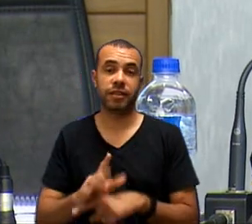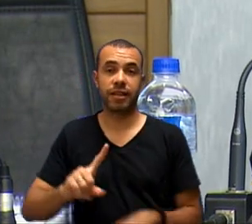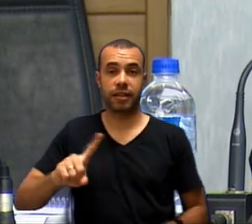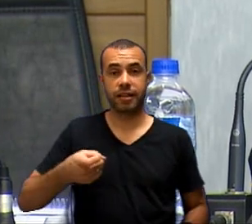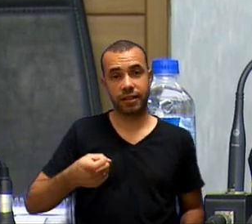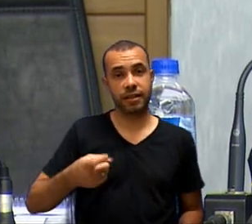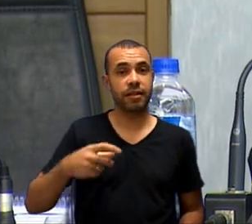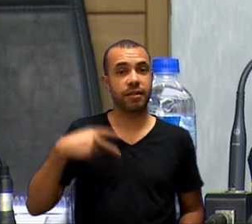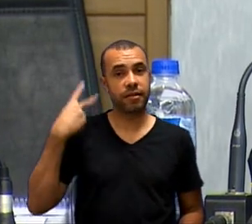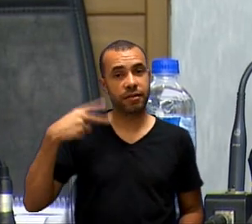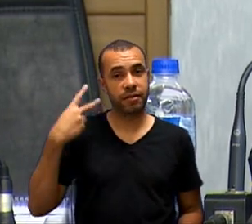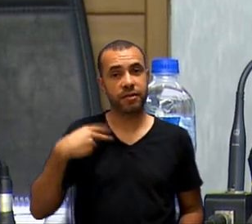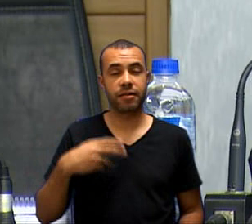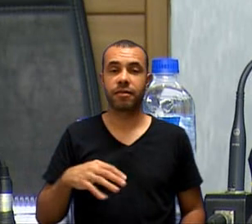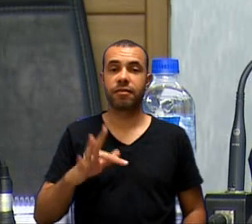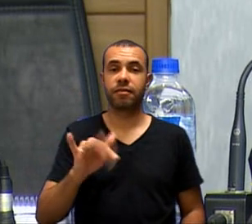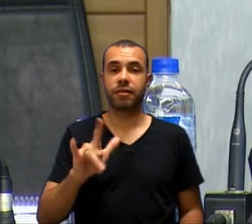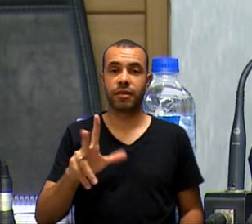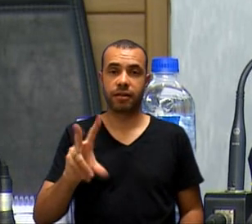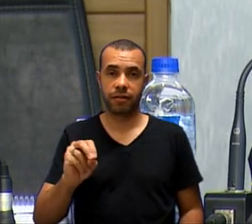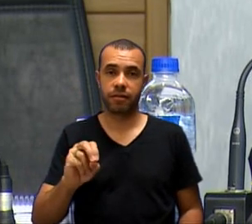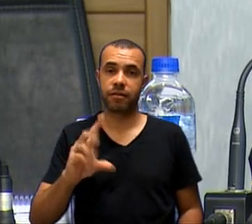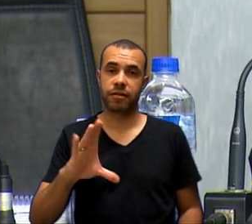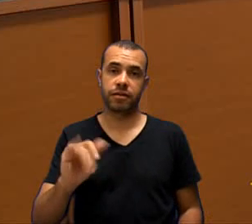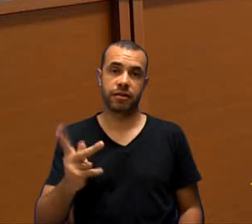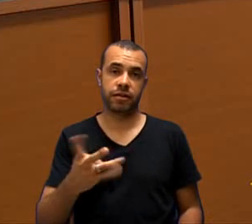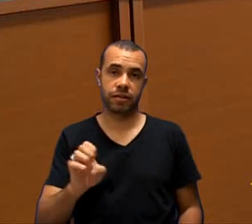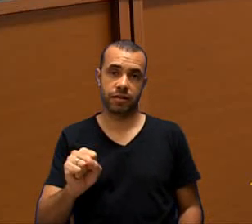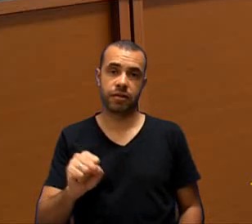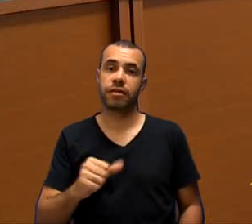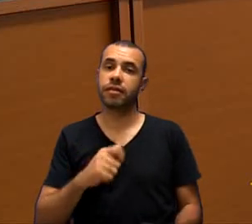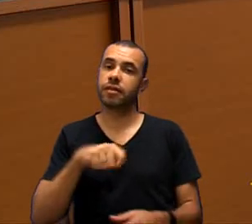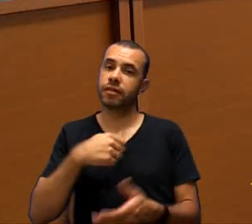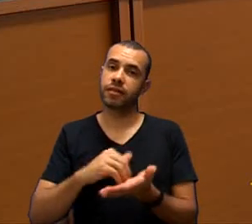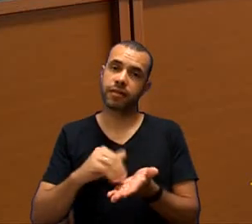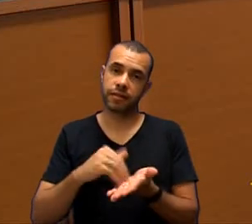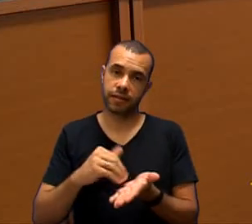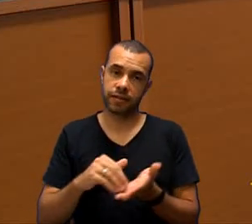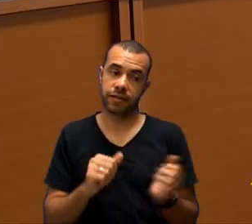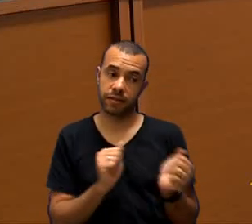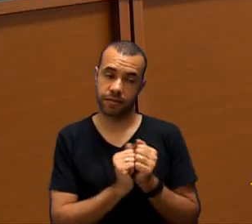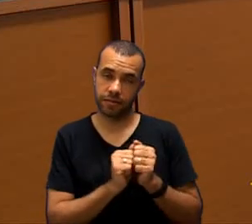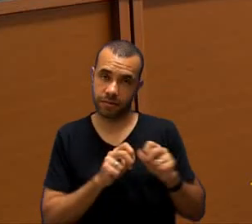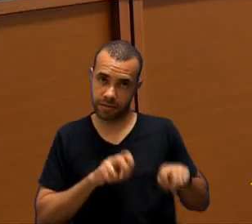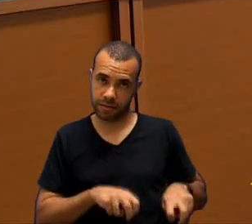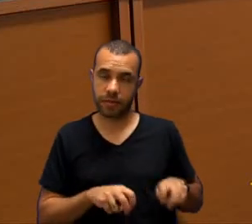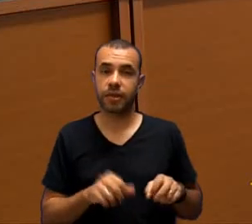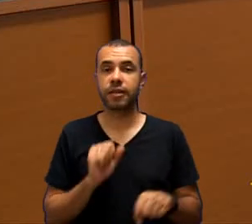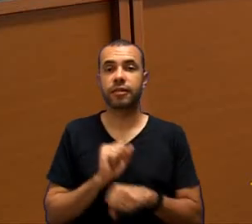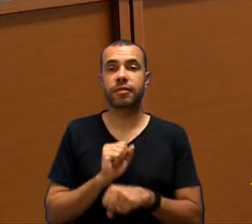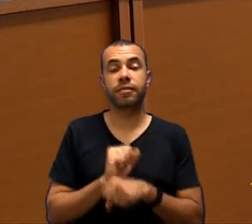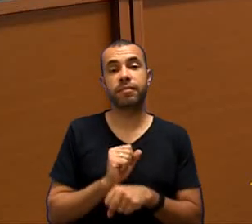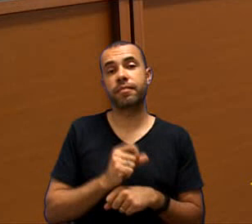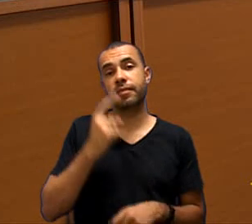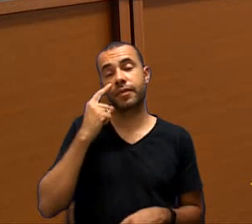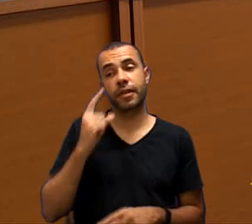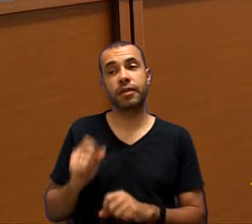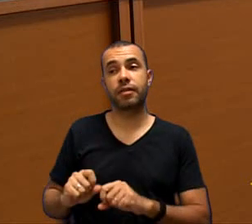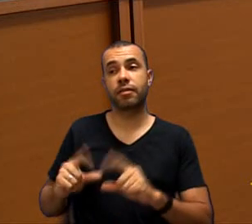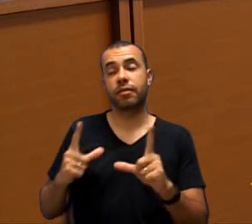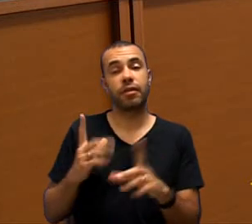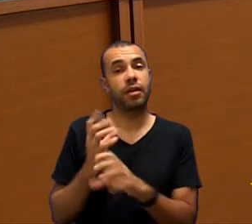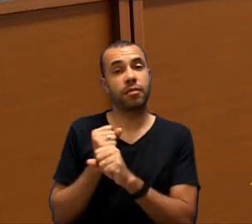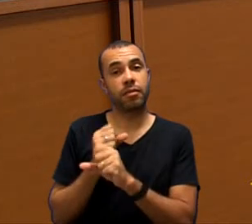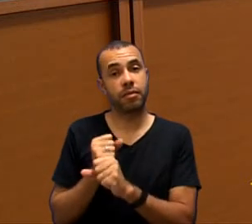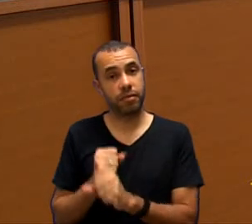ex-vereador Flávio Chaves e secretário que está aqui do meu lado. E por que que Flávio Chaves está aqui? Nós estamos esperando a apresentação da Secretaria da Fazenda, para a gente não